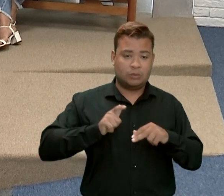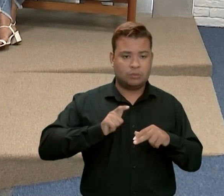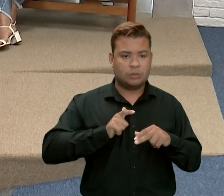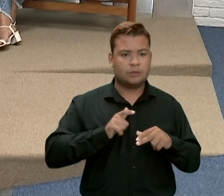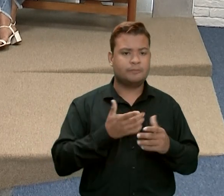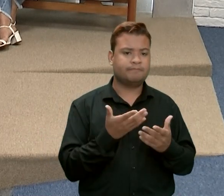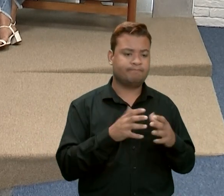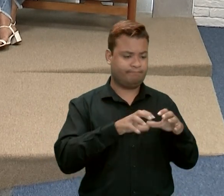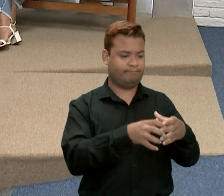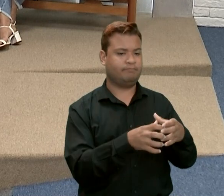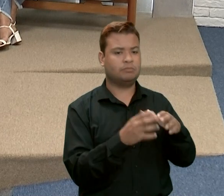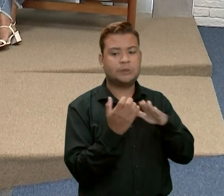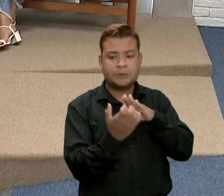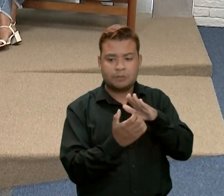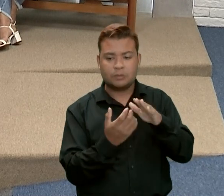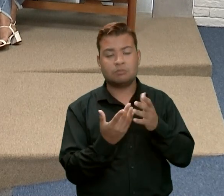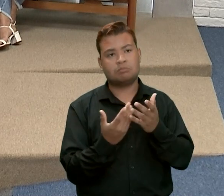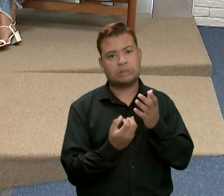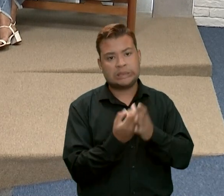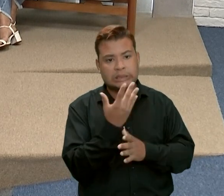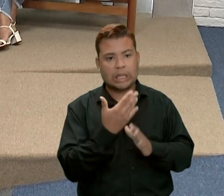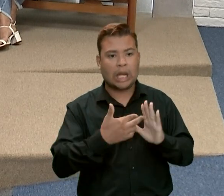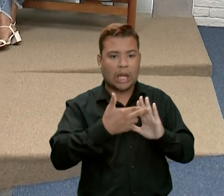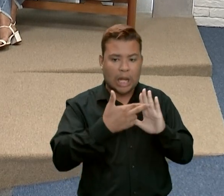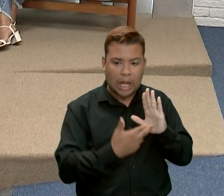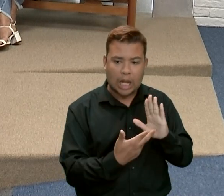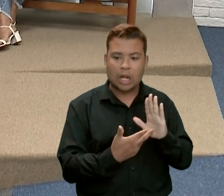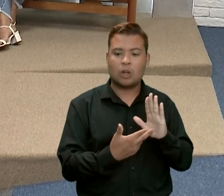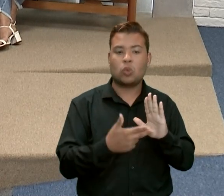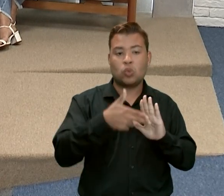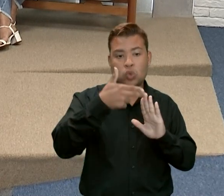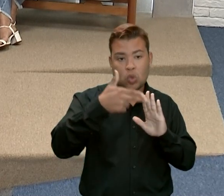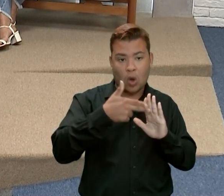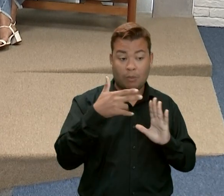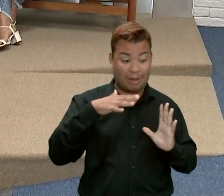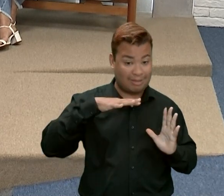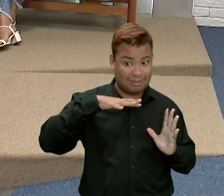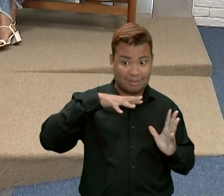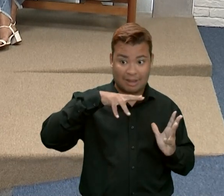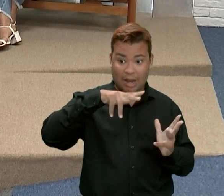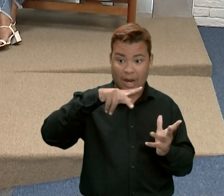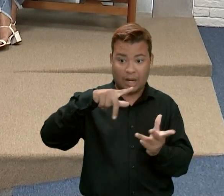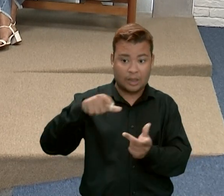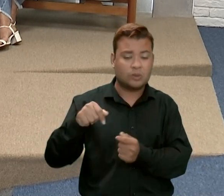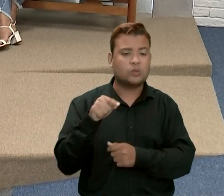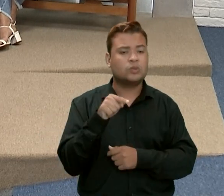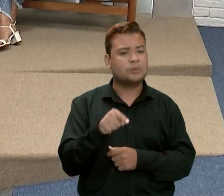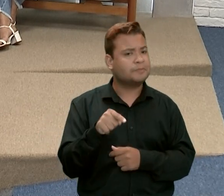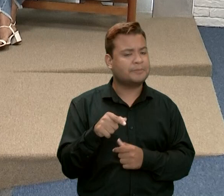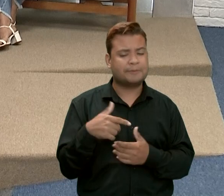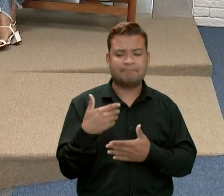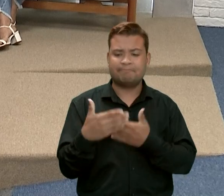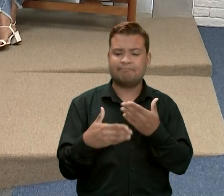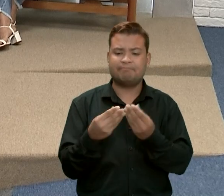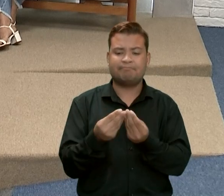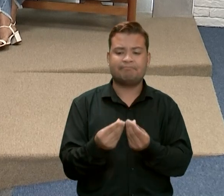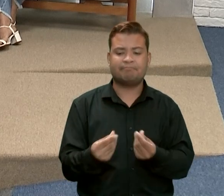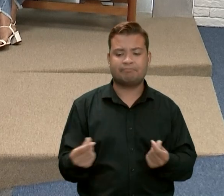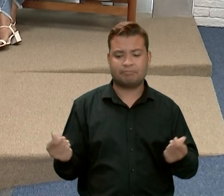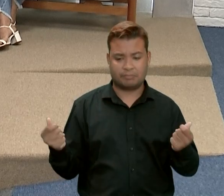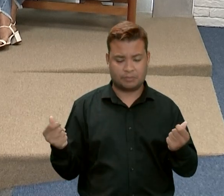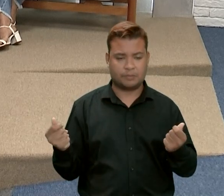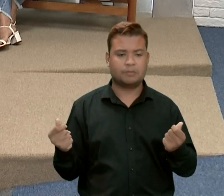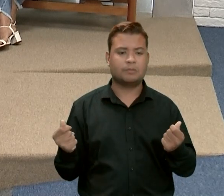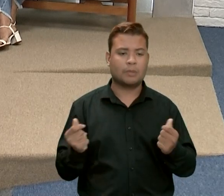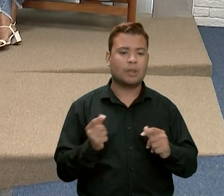estabelecimento de normas, de regras internacionais que possam valer pelos povos, elas caem em desuso porque elas caem